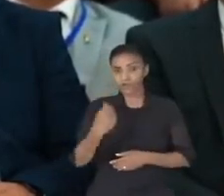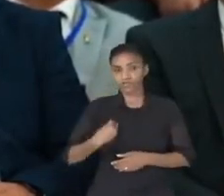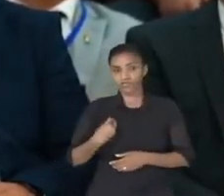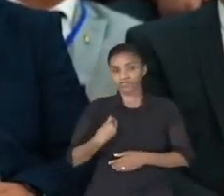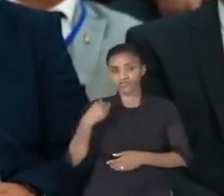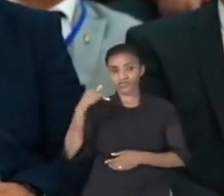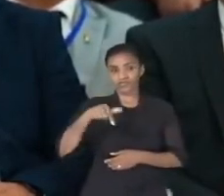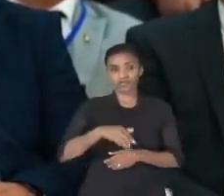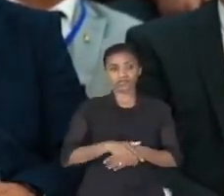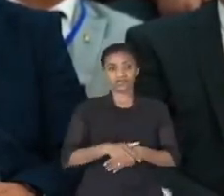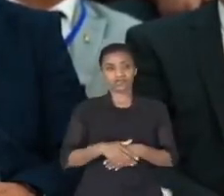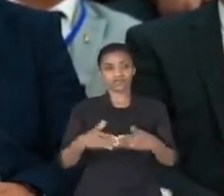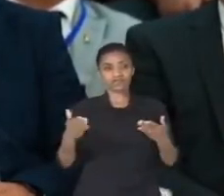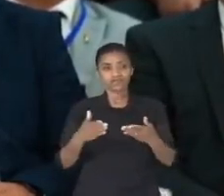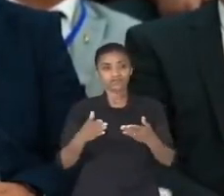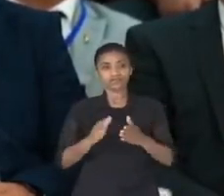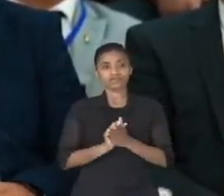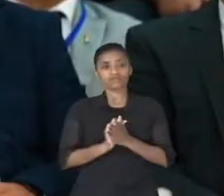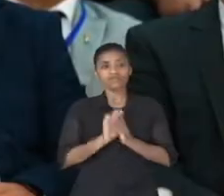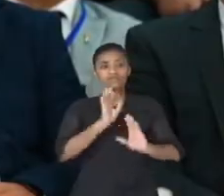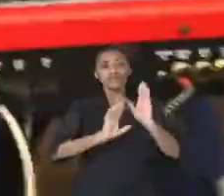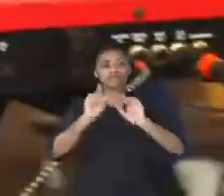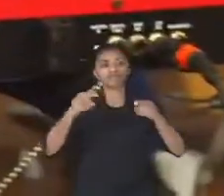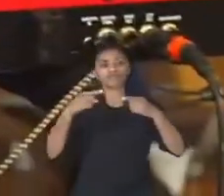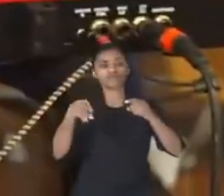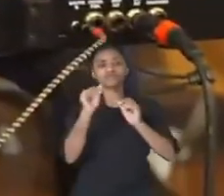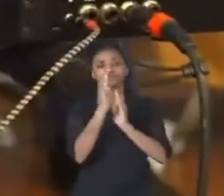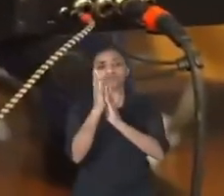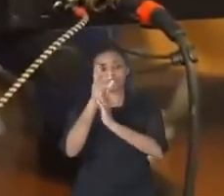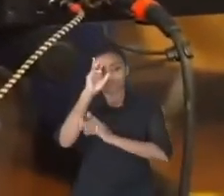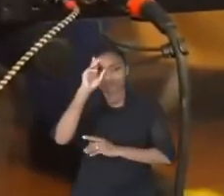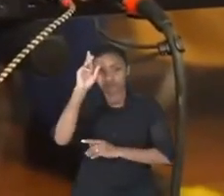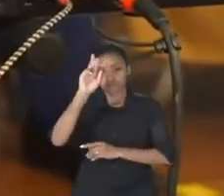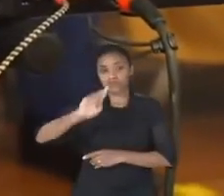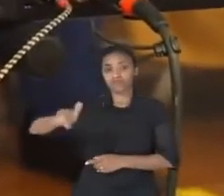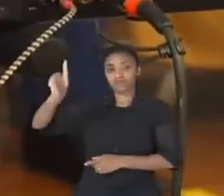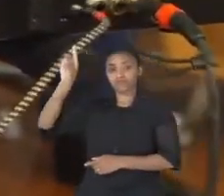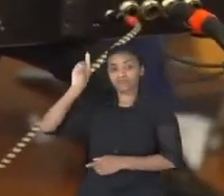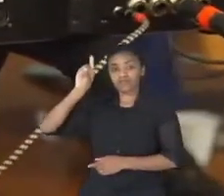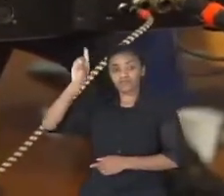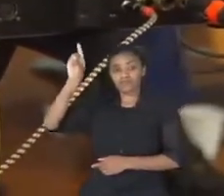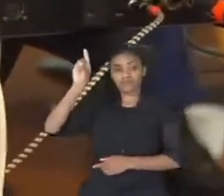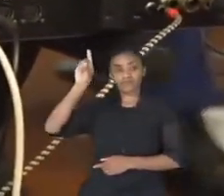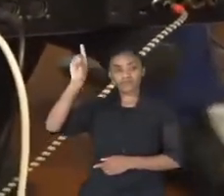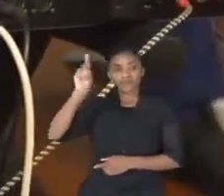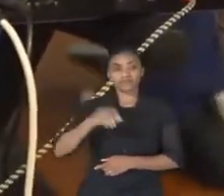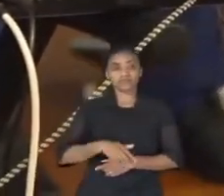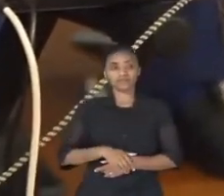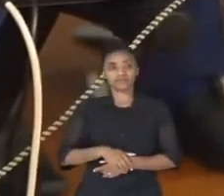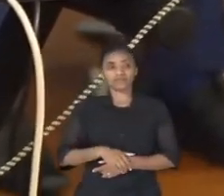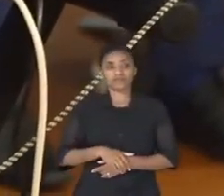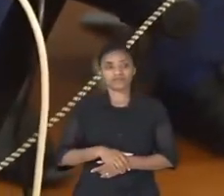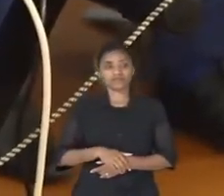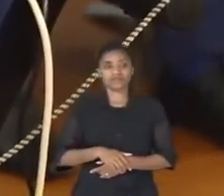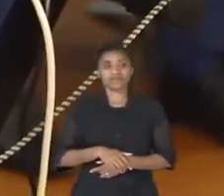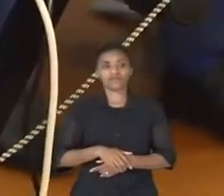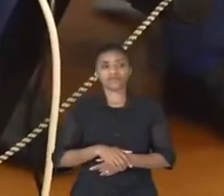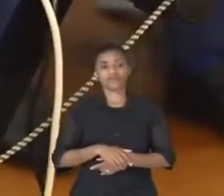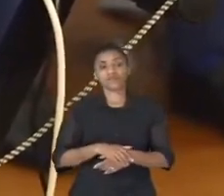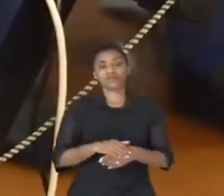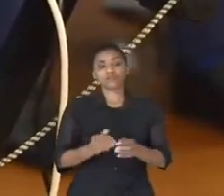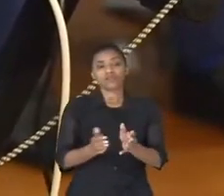eu acabei de ouvir o cantor Leandro cantar que nós vamos subir. E foi isso que Deus colocou no meu